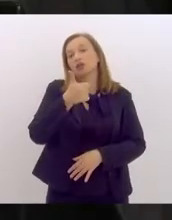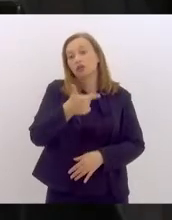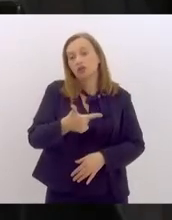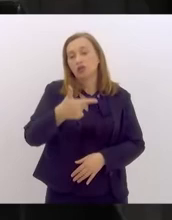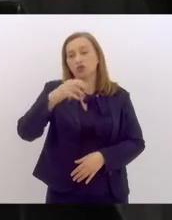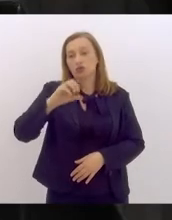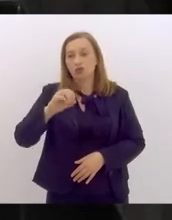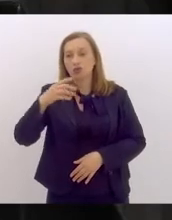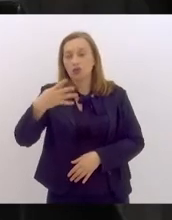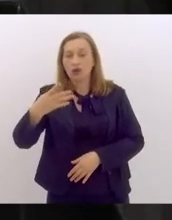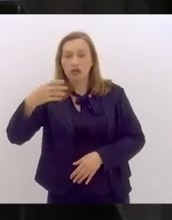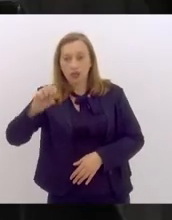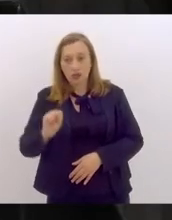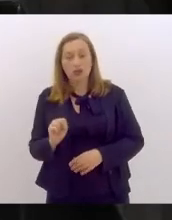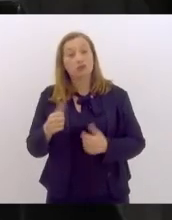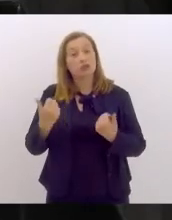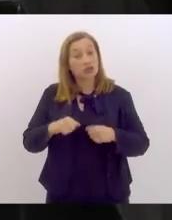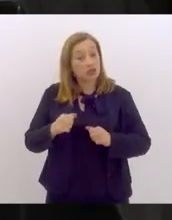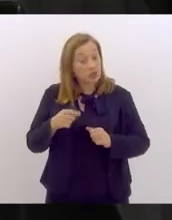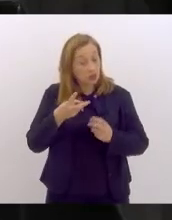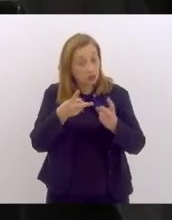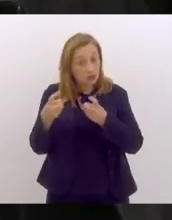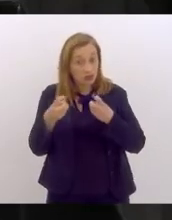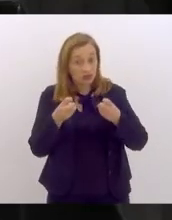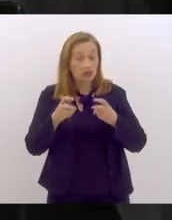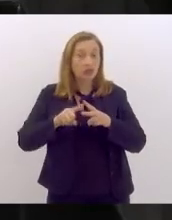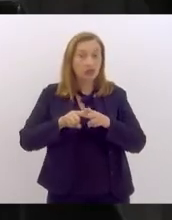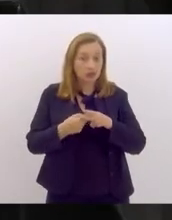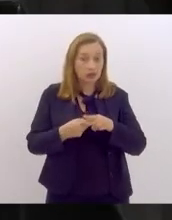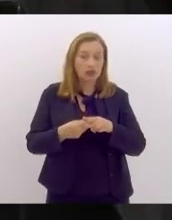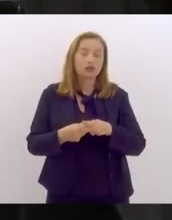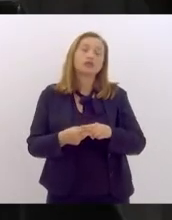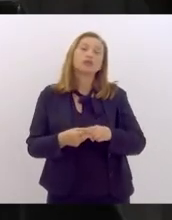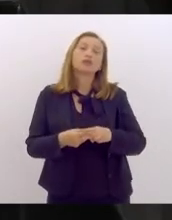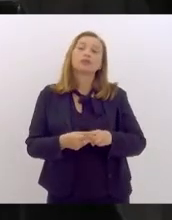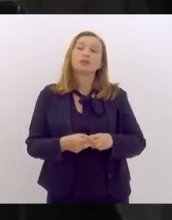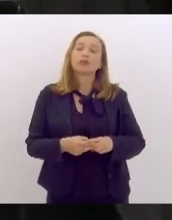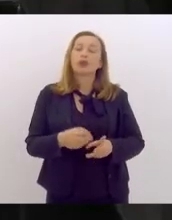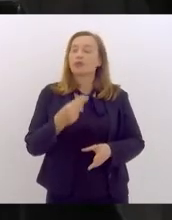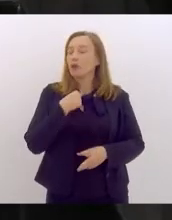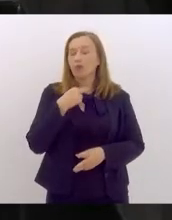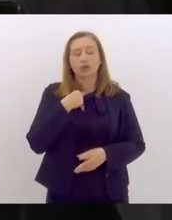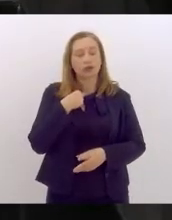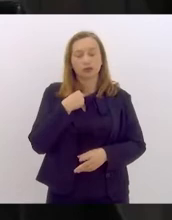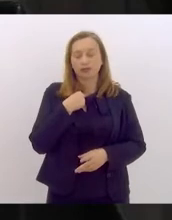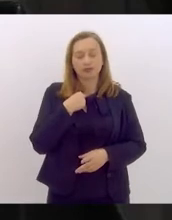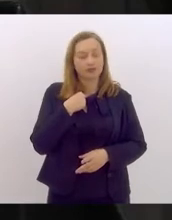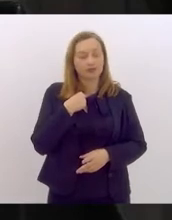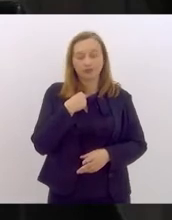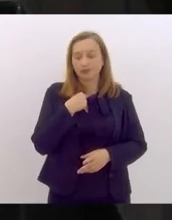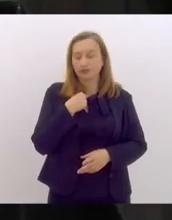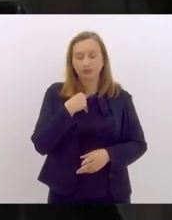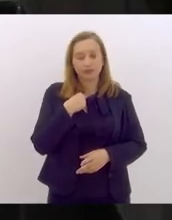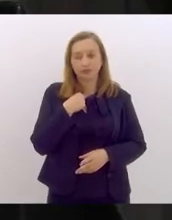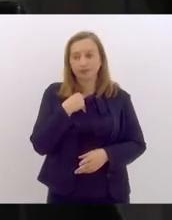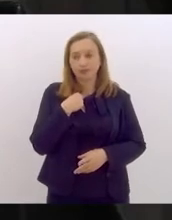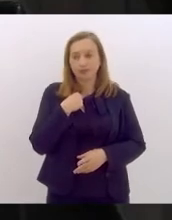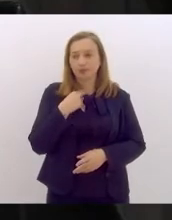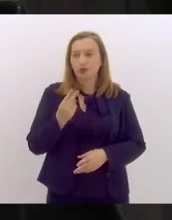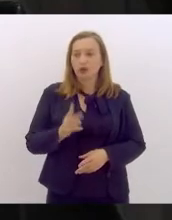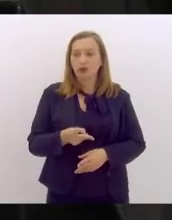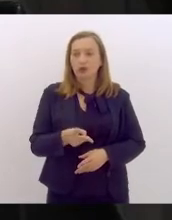isso é uma coisa que tem que ser alterada esta lição tem que ser modificada Por que a gente não pode não pode